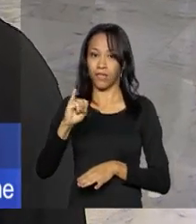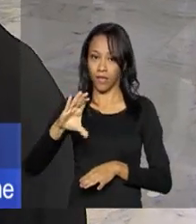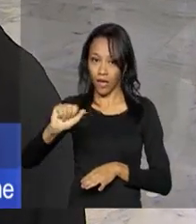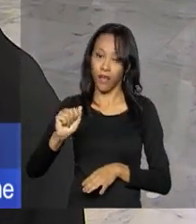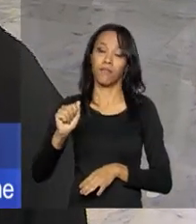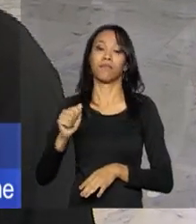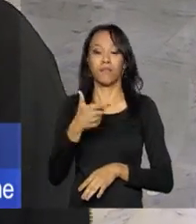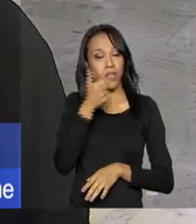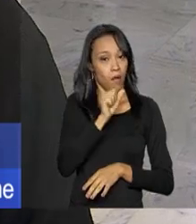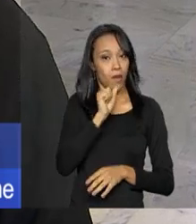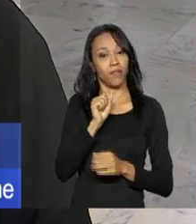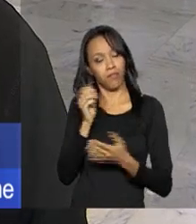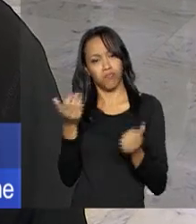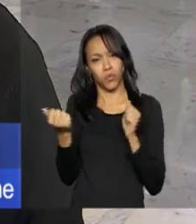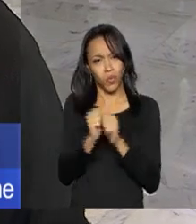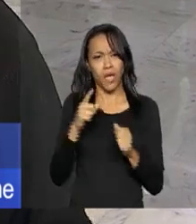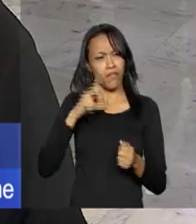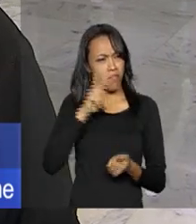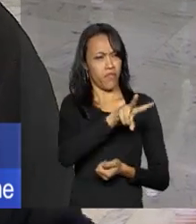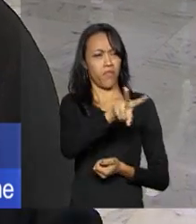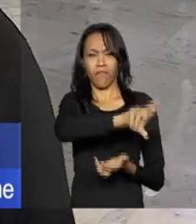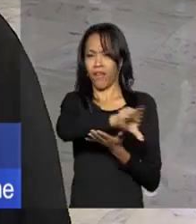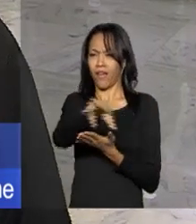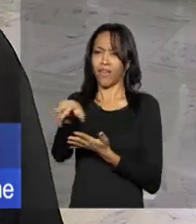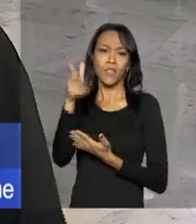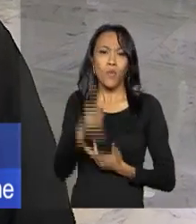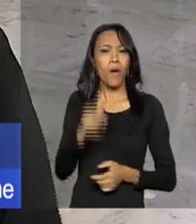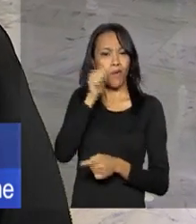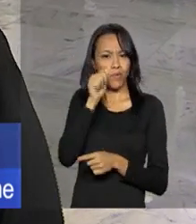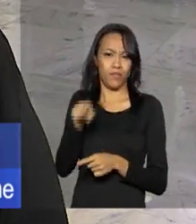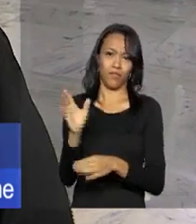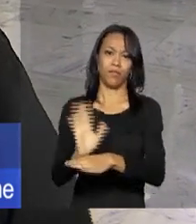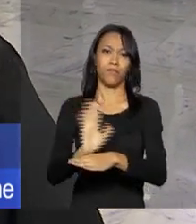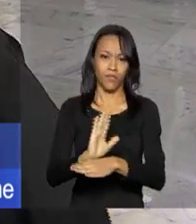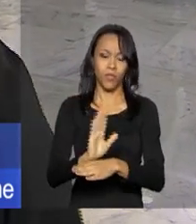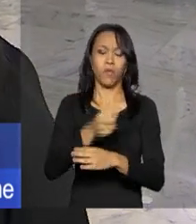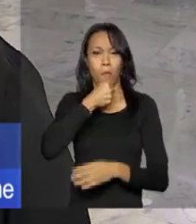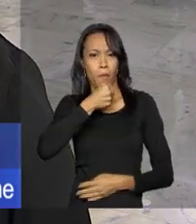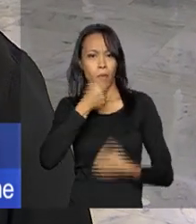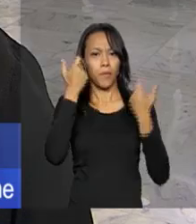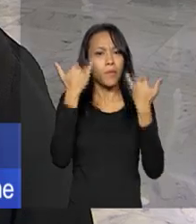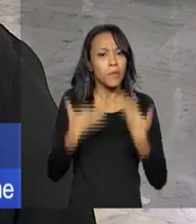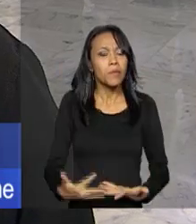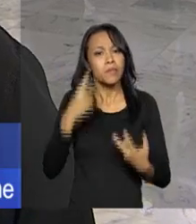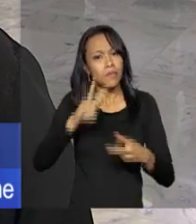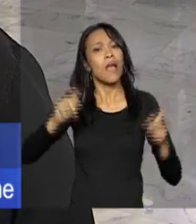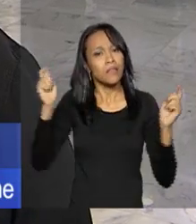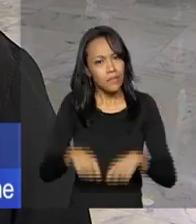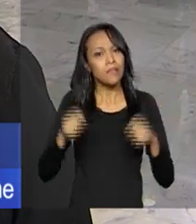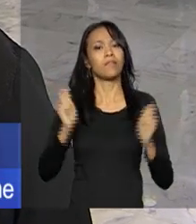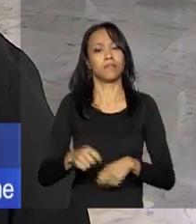nós vamos ver aqui muitas jéssicas né dando seu depoimento e mostrando que sim é